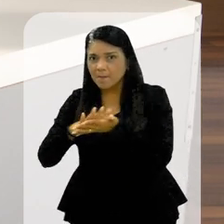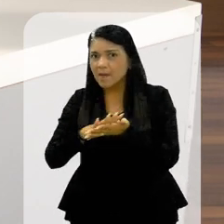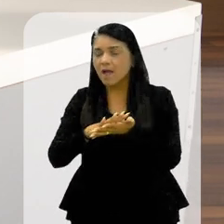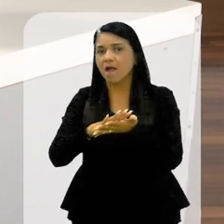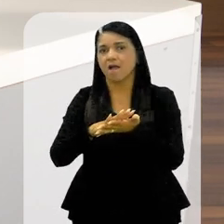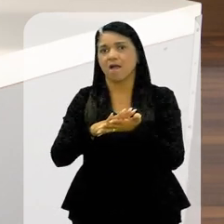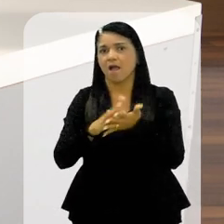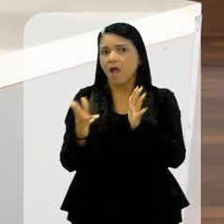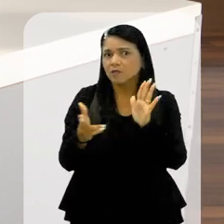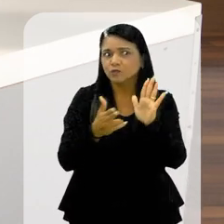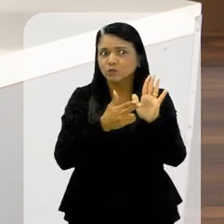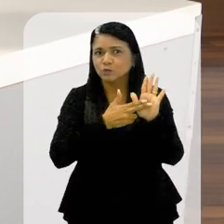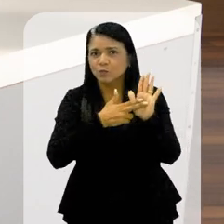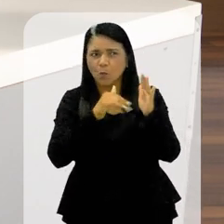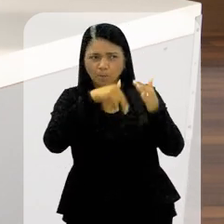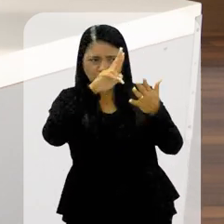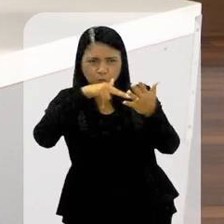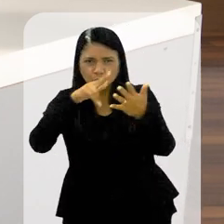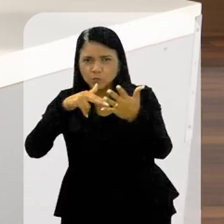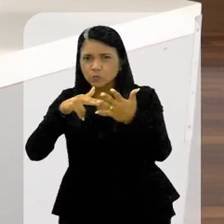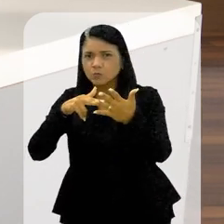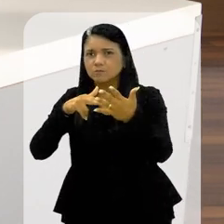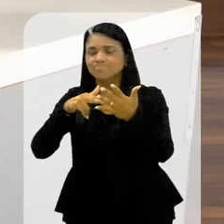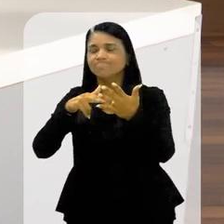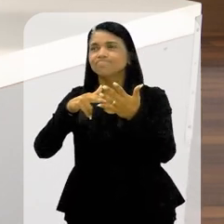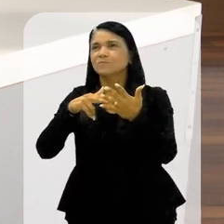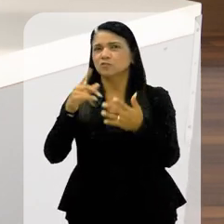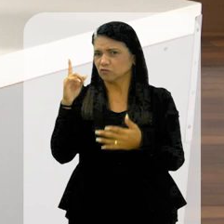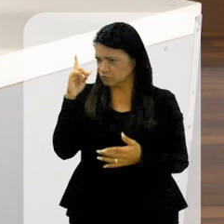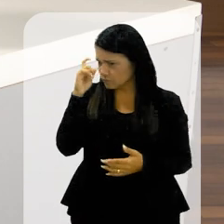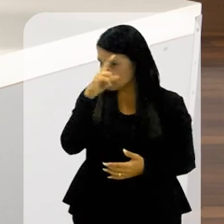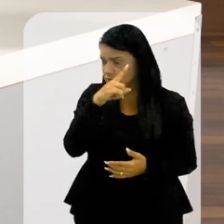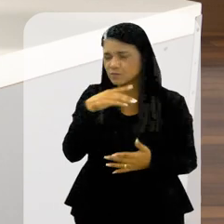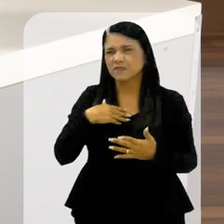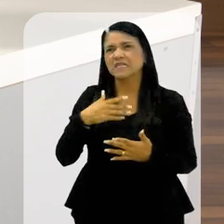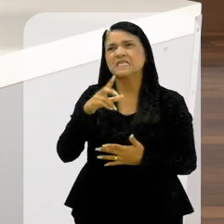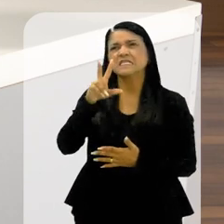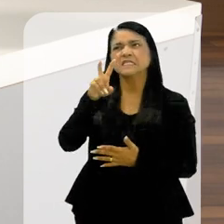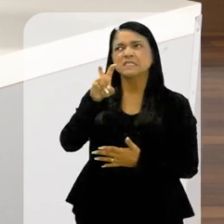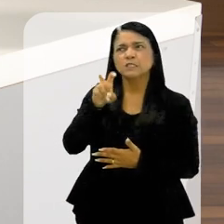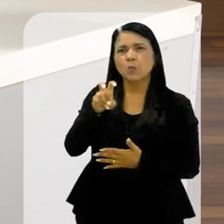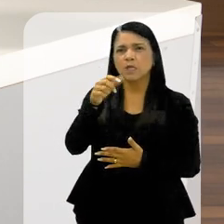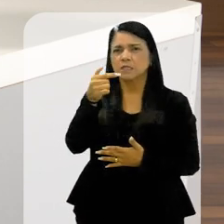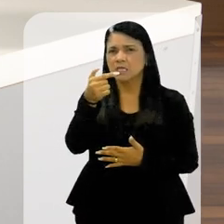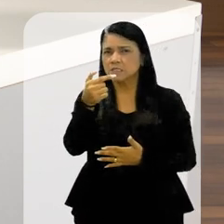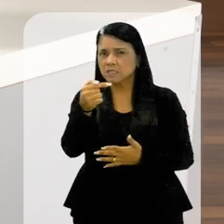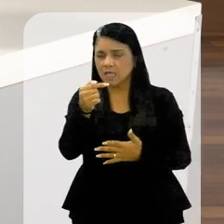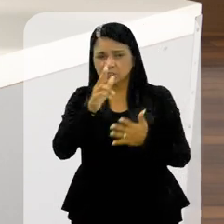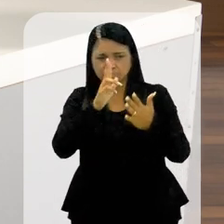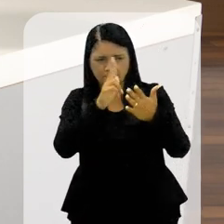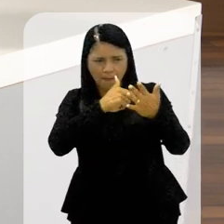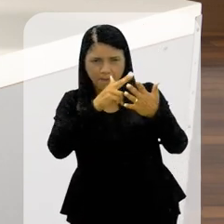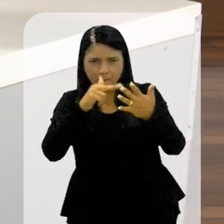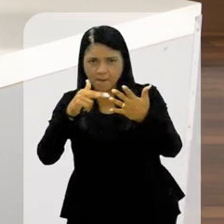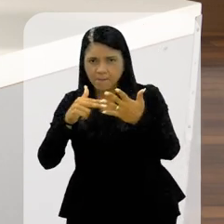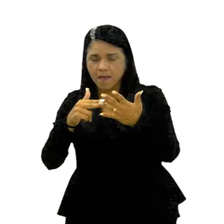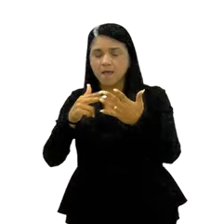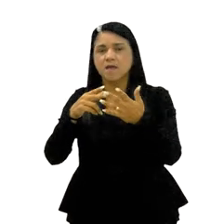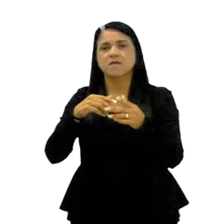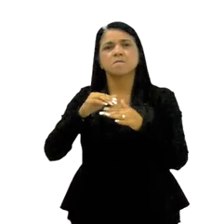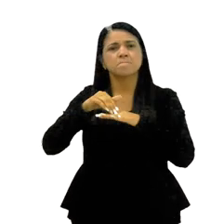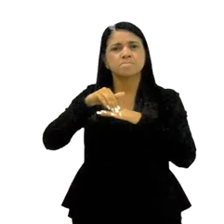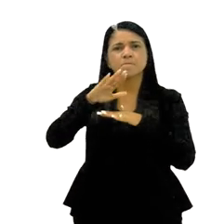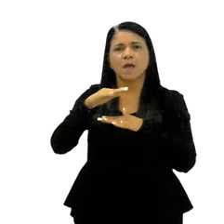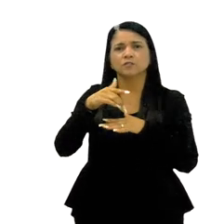difícil. E as campeãs, nós estamos falando aí de um total de 57 alegorias pintadas. 57. E